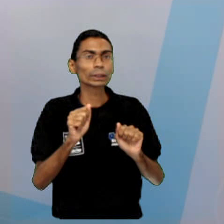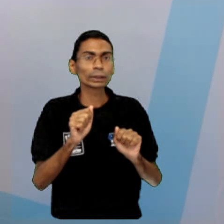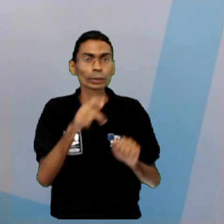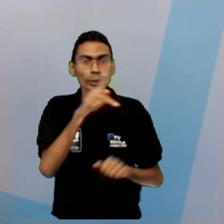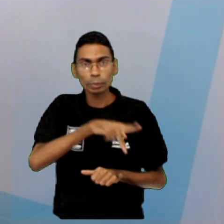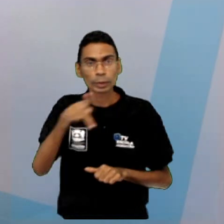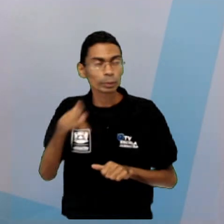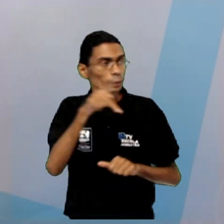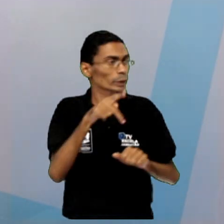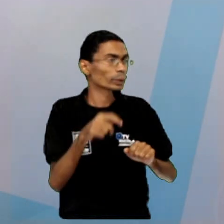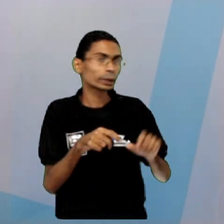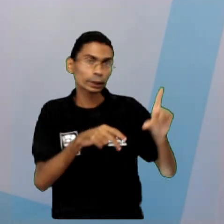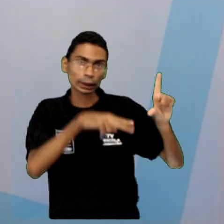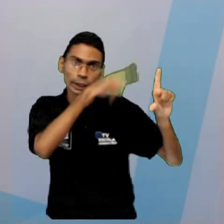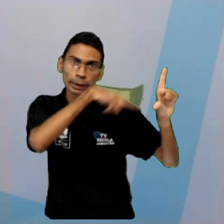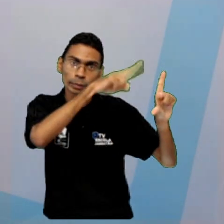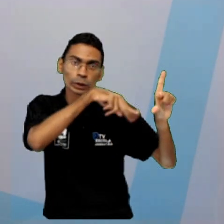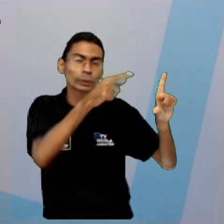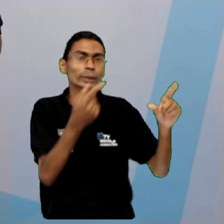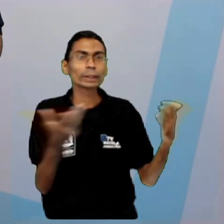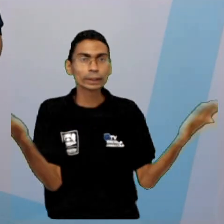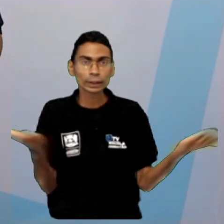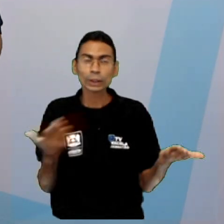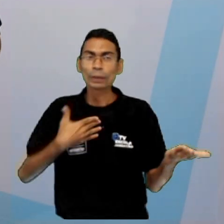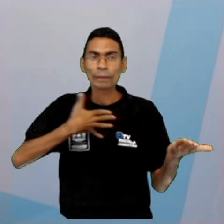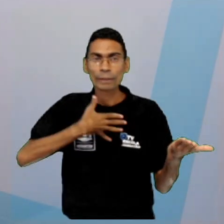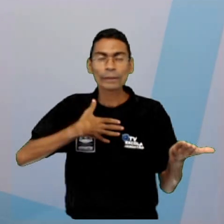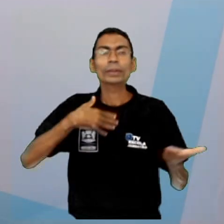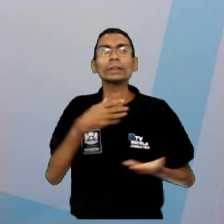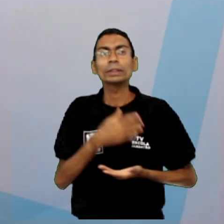SESC. E eu gostaria